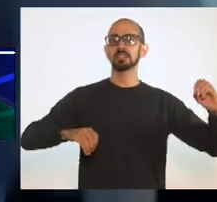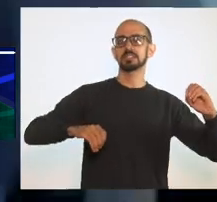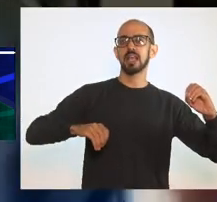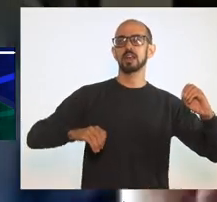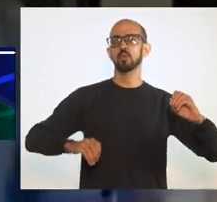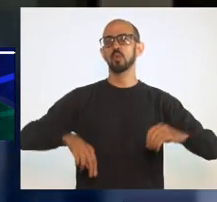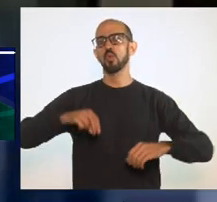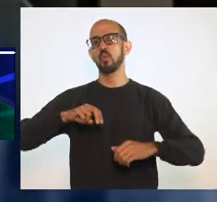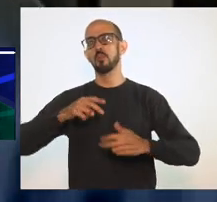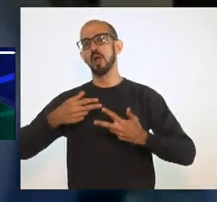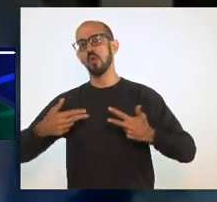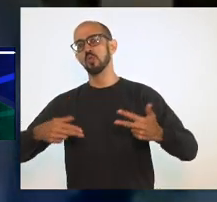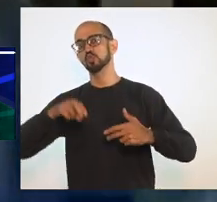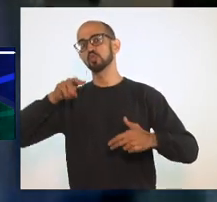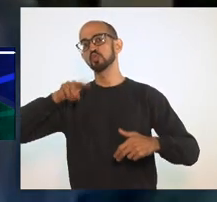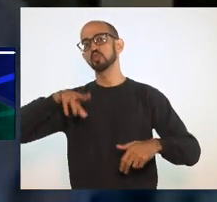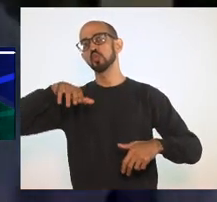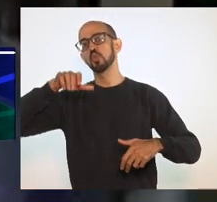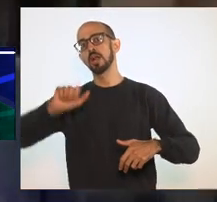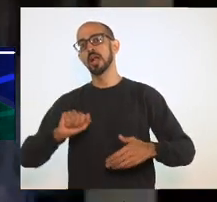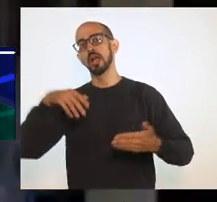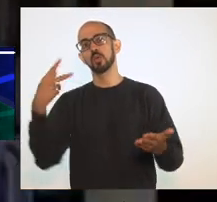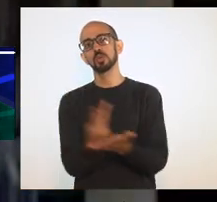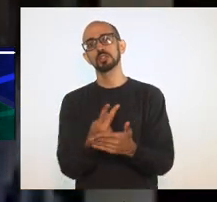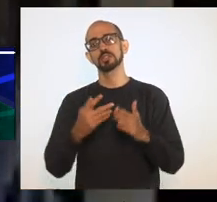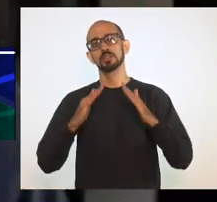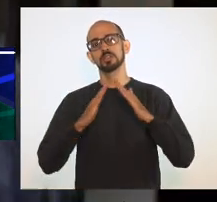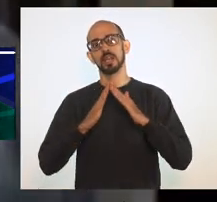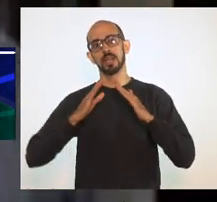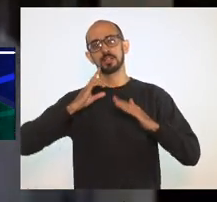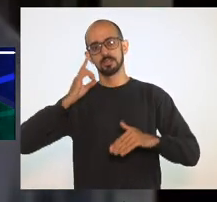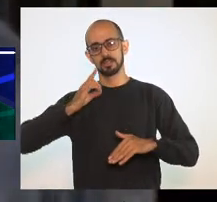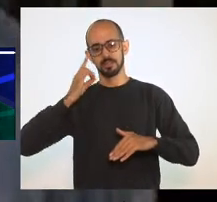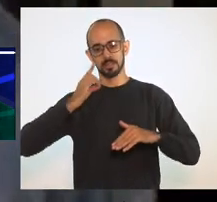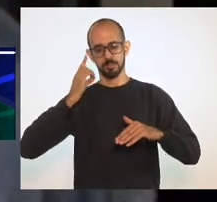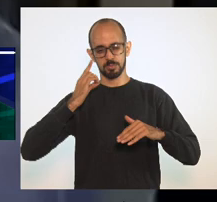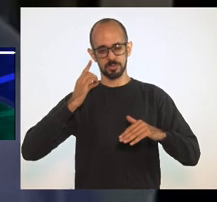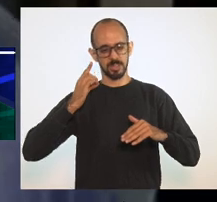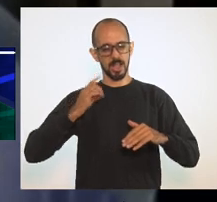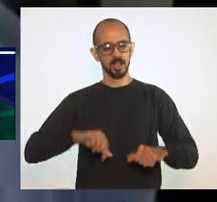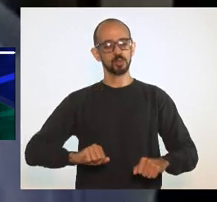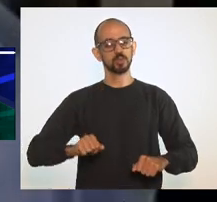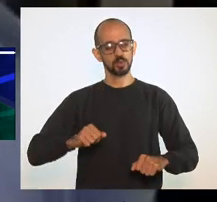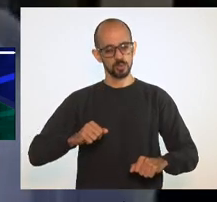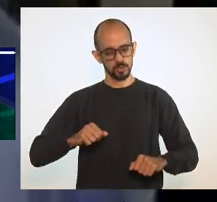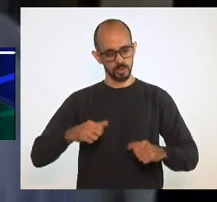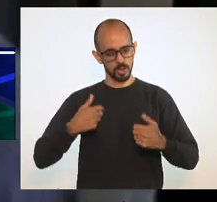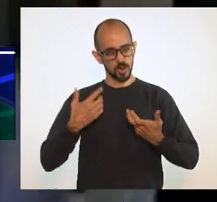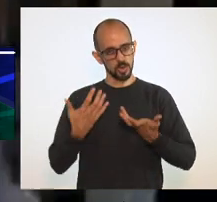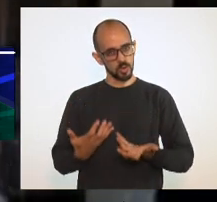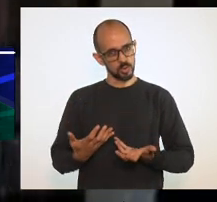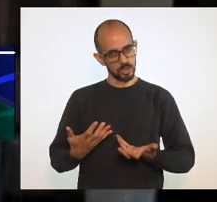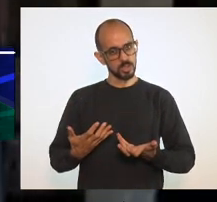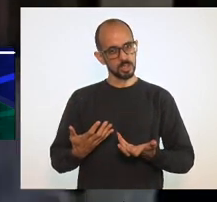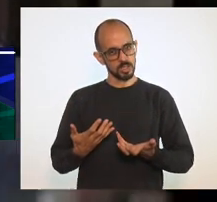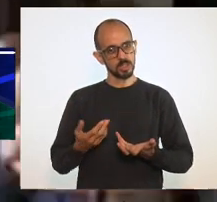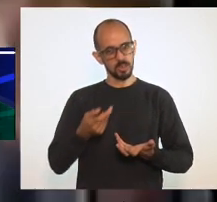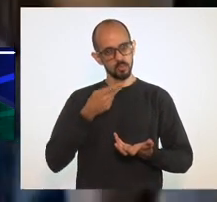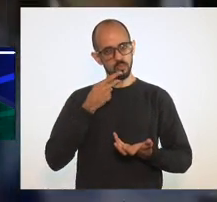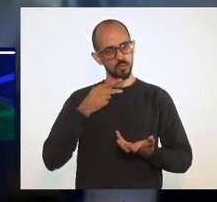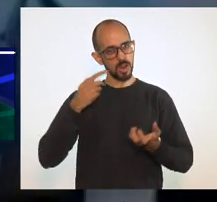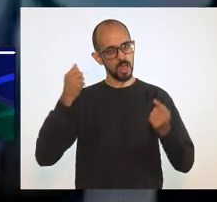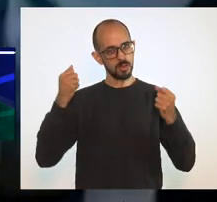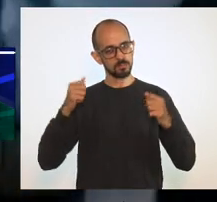nunca aconteceu na história desta Assembleia Legislativa. Eram essas considerações que eu gostaria de fazer, presidente, na minha